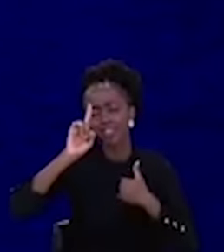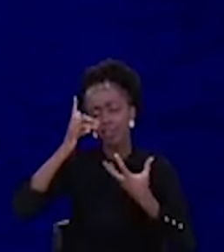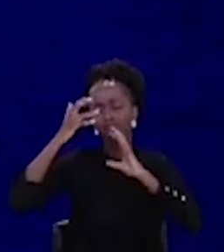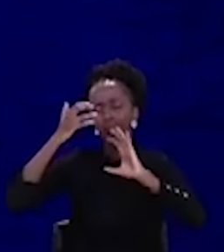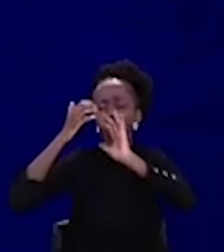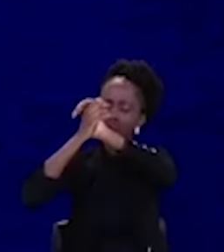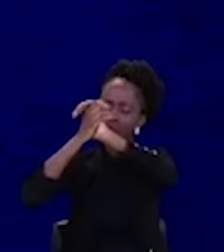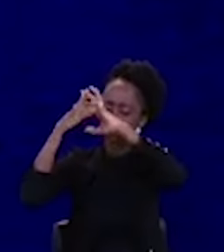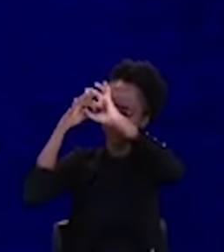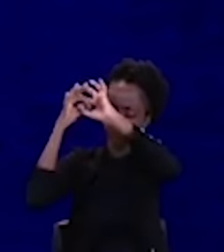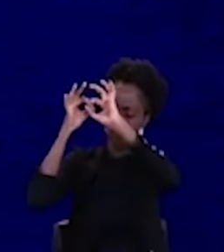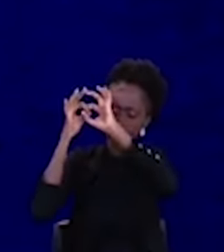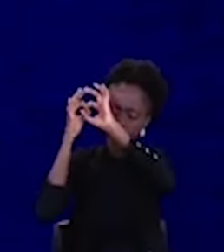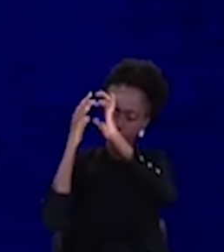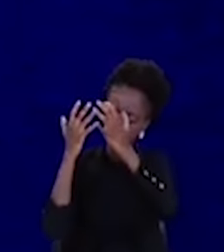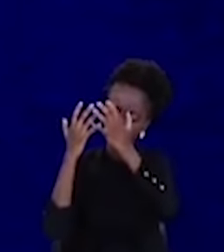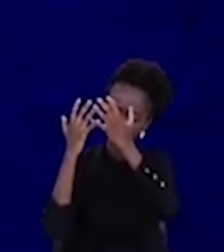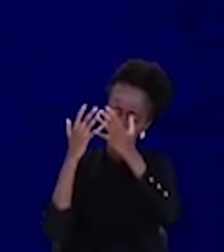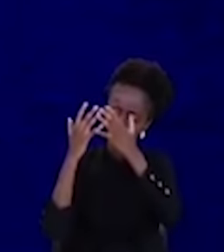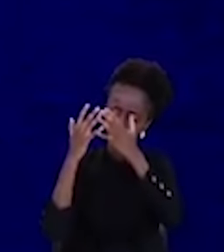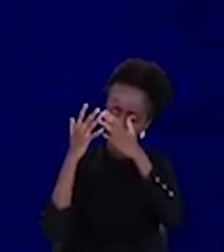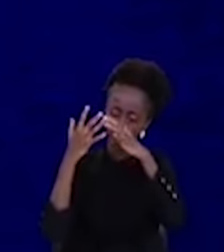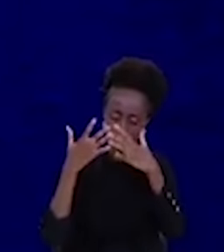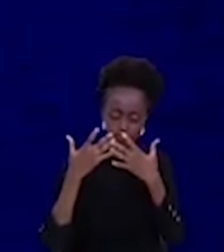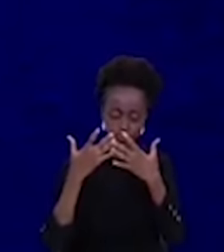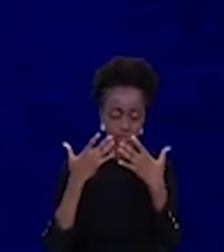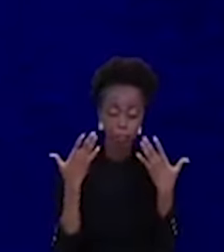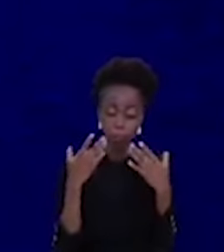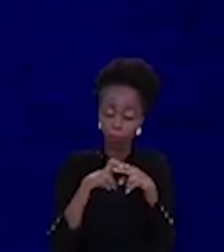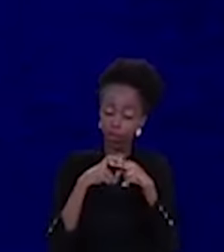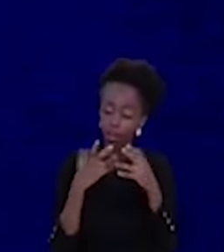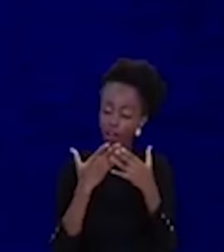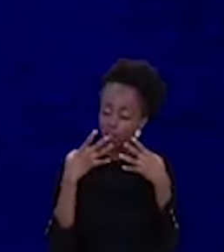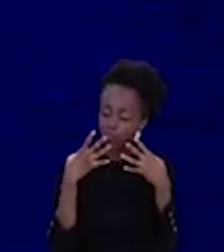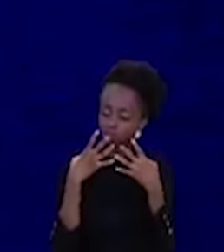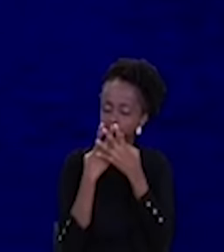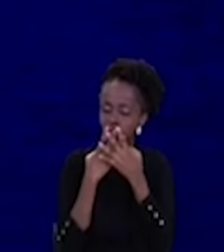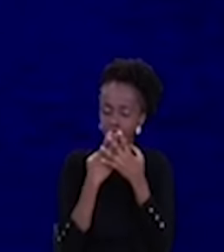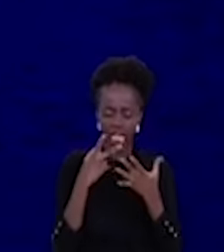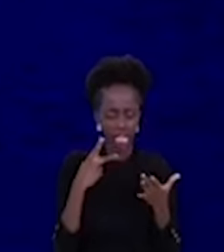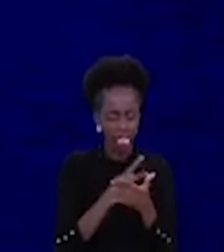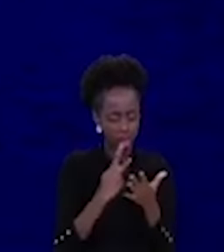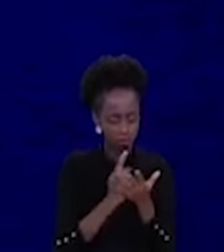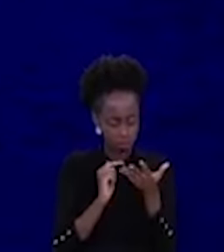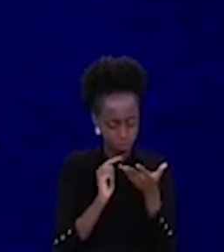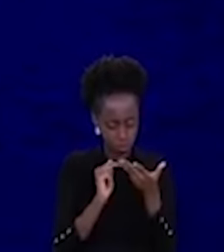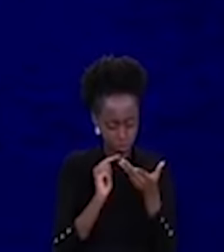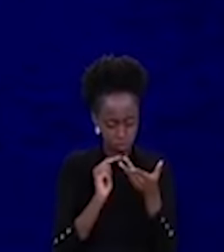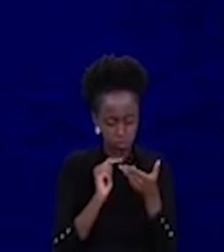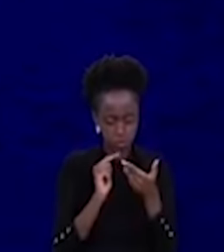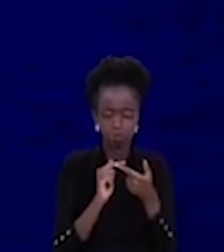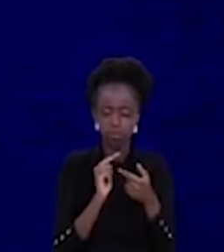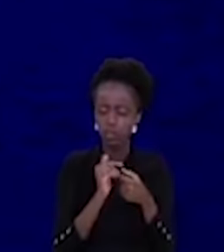casar contigo. E por isso eu confesso tudo aquilo de errado que eu tenho feito e que tem